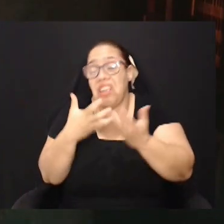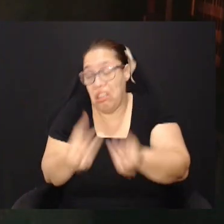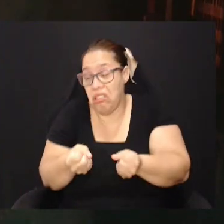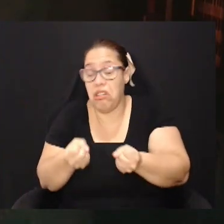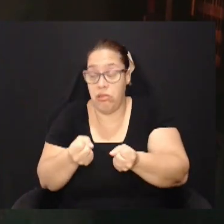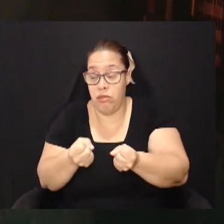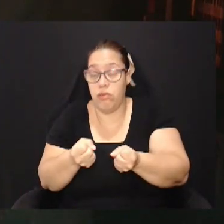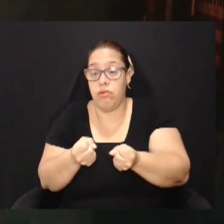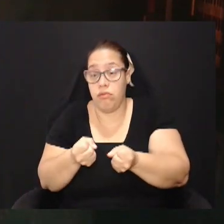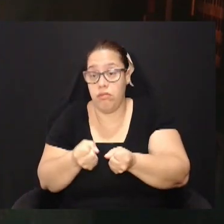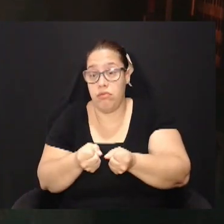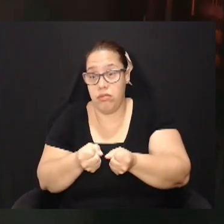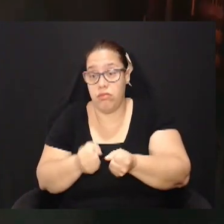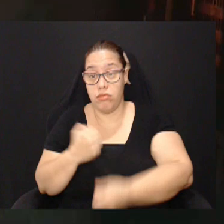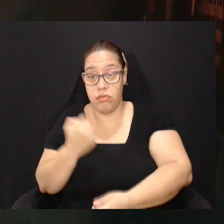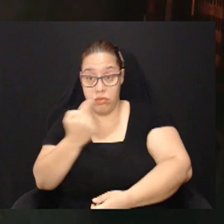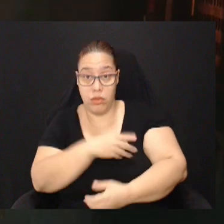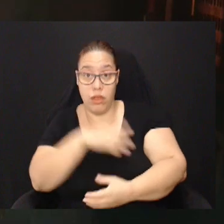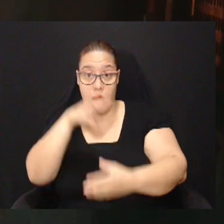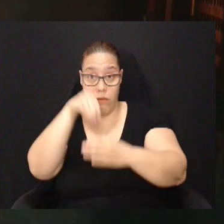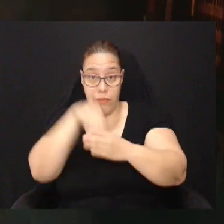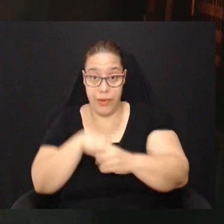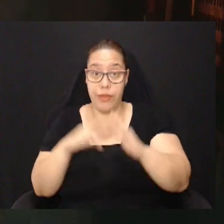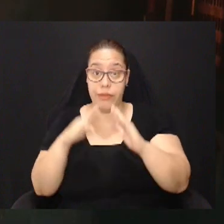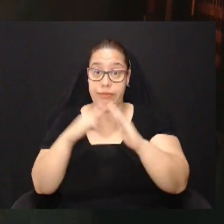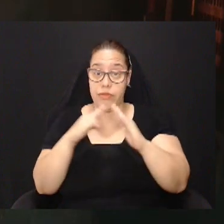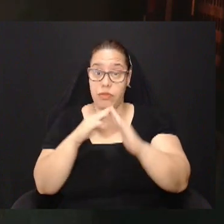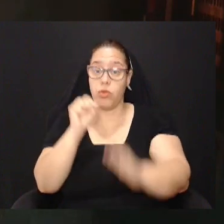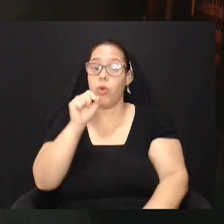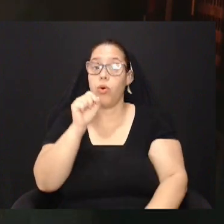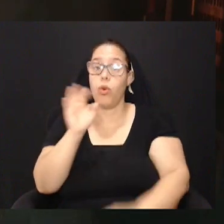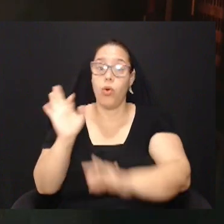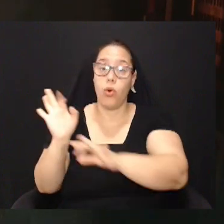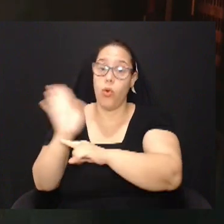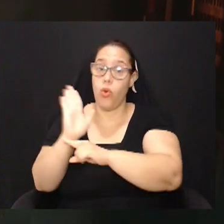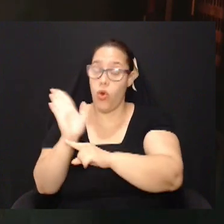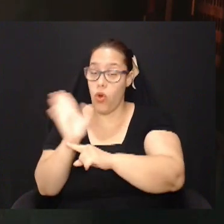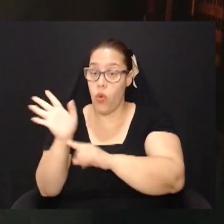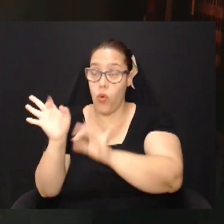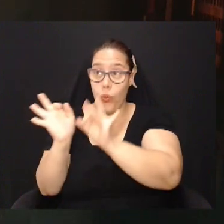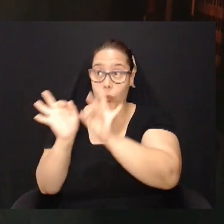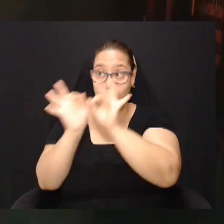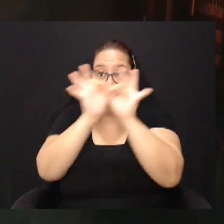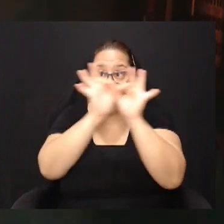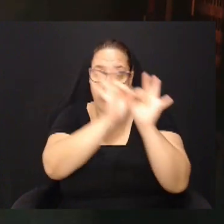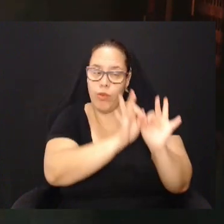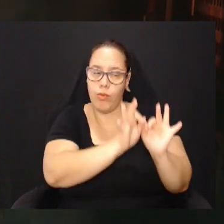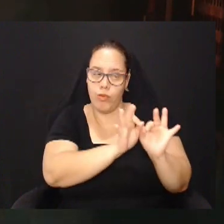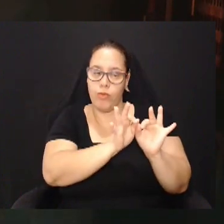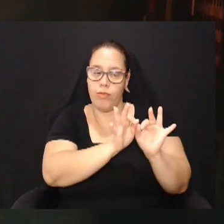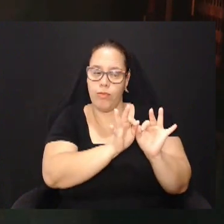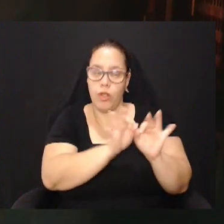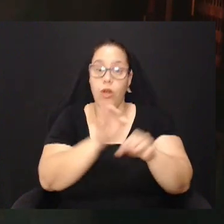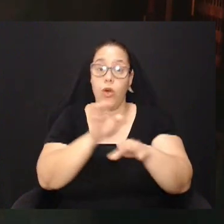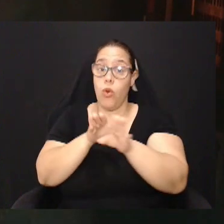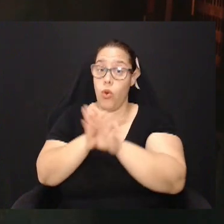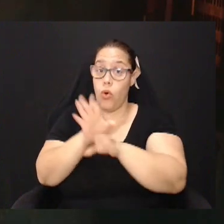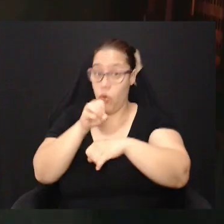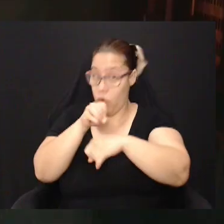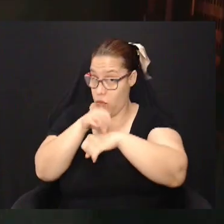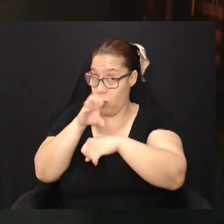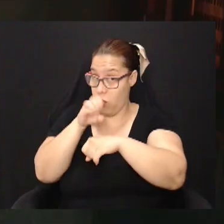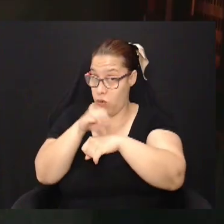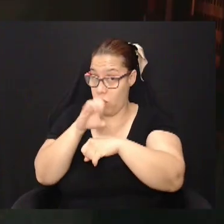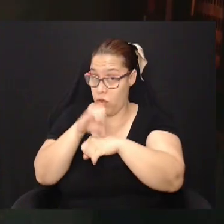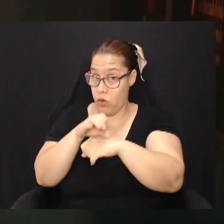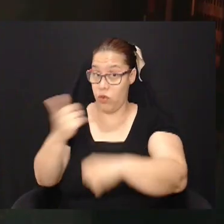das nossas casas, o que os nossos filhos estão assistindo, né? Eu acho que fica uma dica legal, pegar o celular, colocar